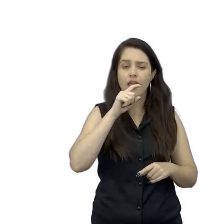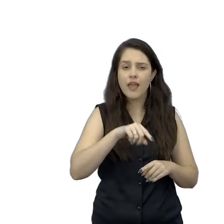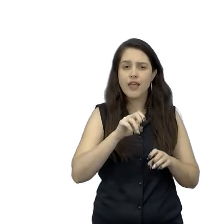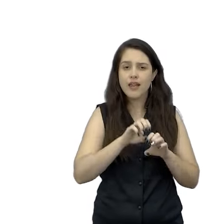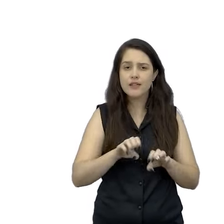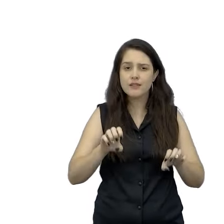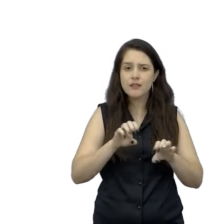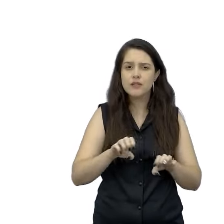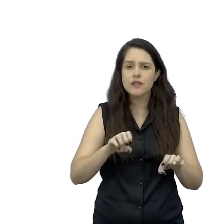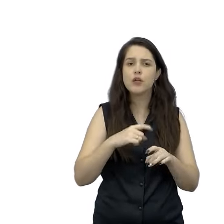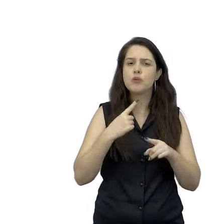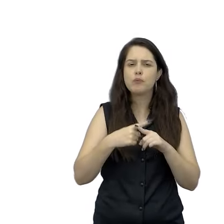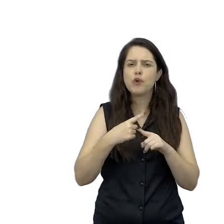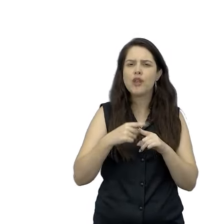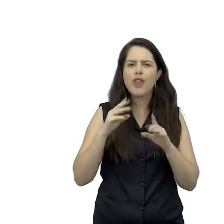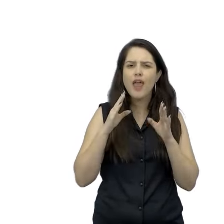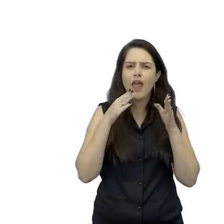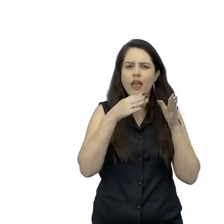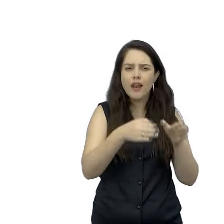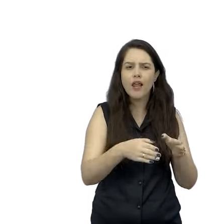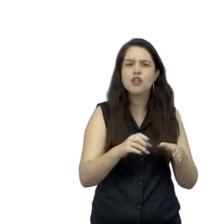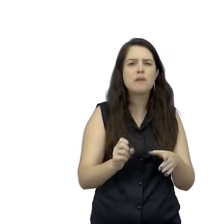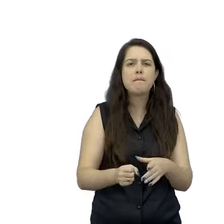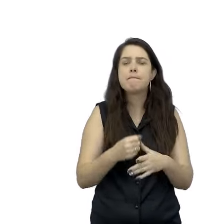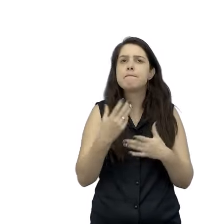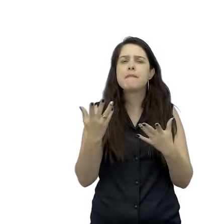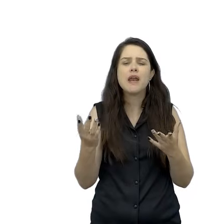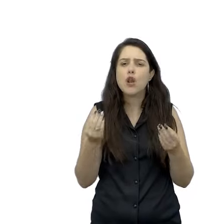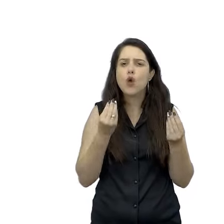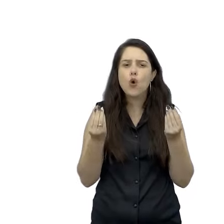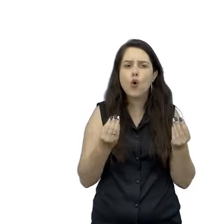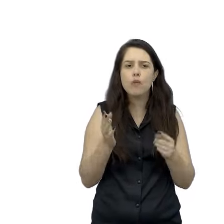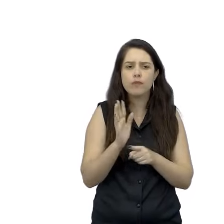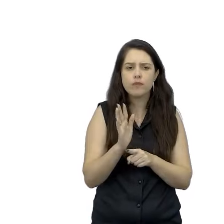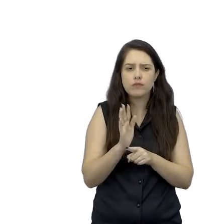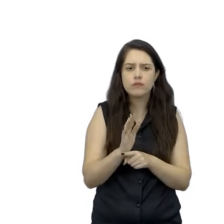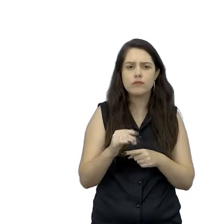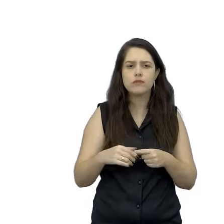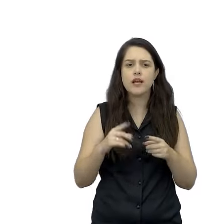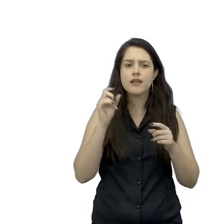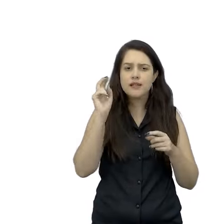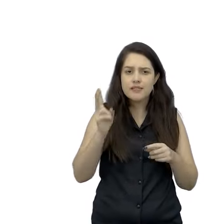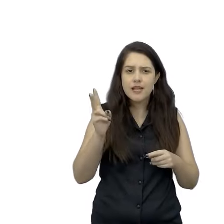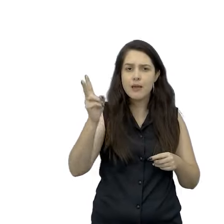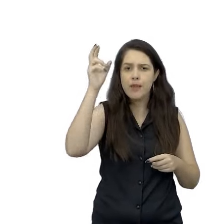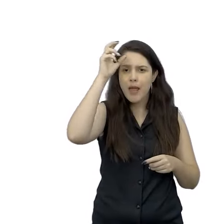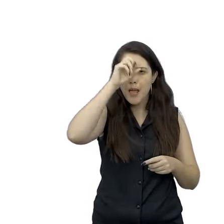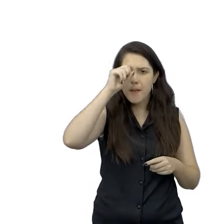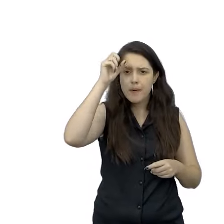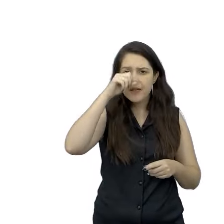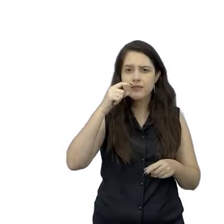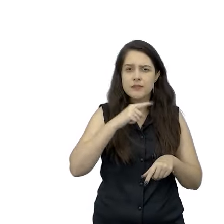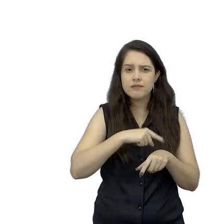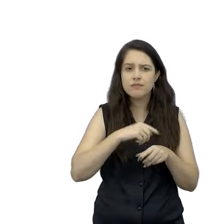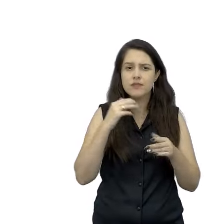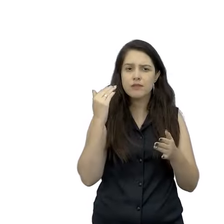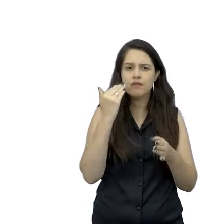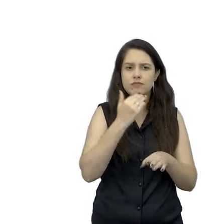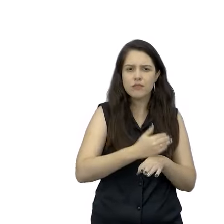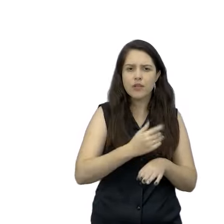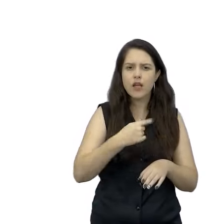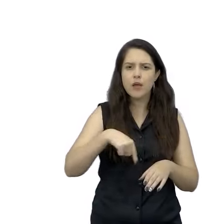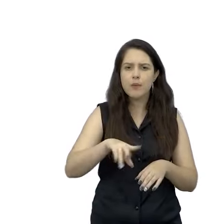que devemos priorizar? Né? De que maneira? Primeiro, aprender aquilo que é essencial para o estudante seguir